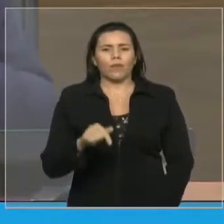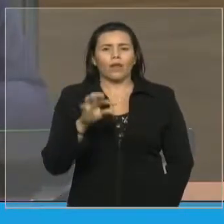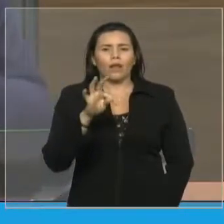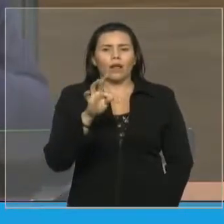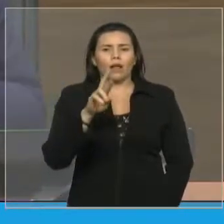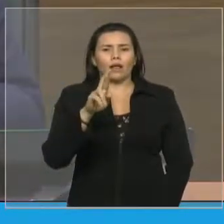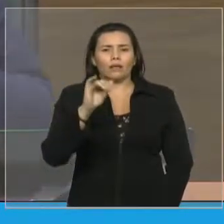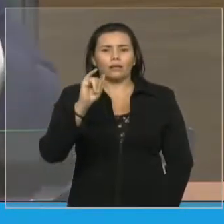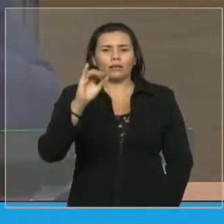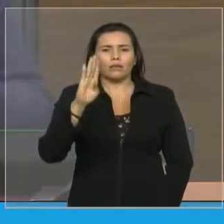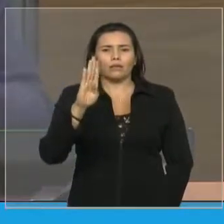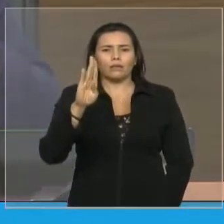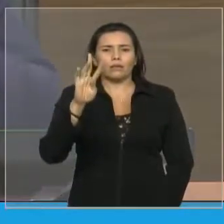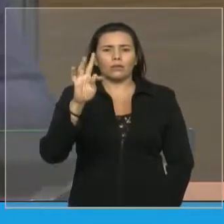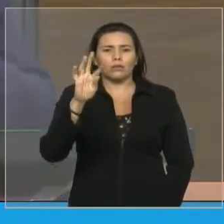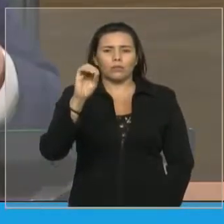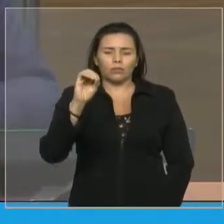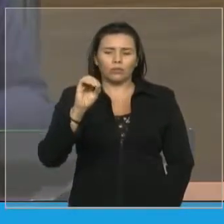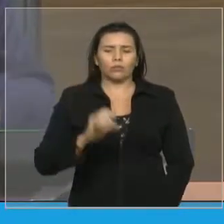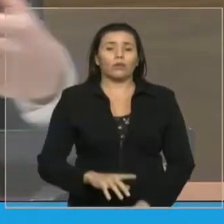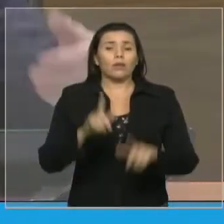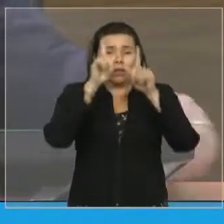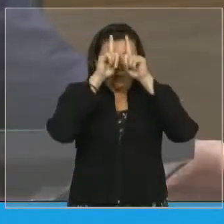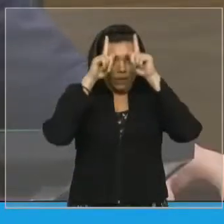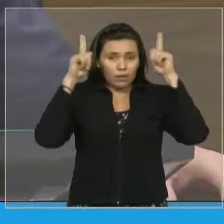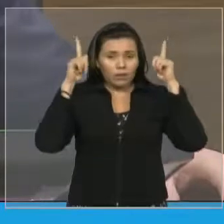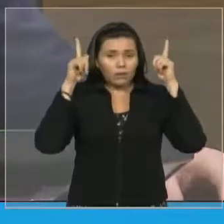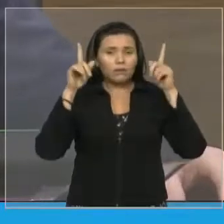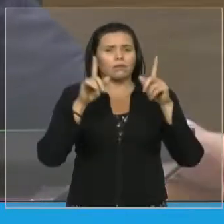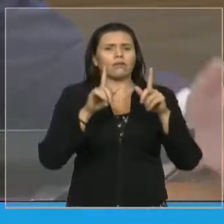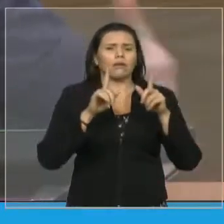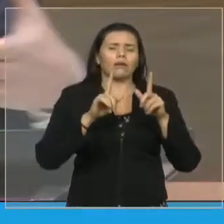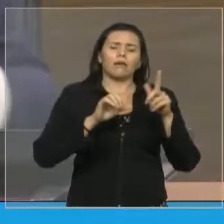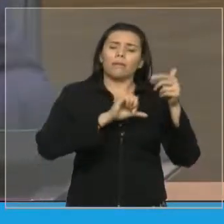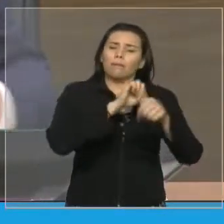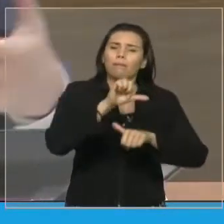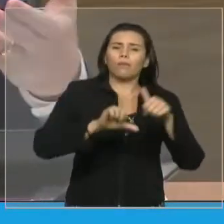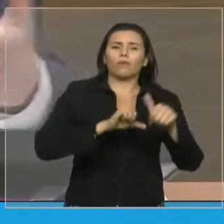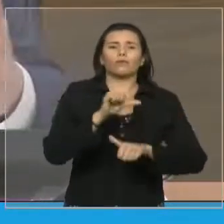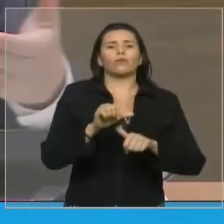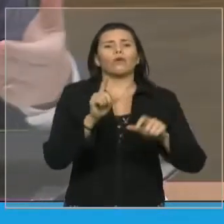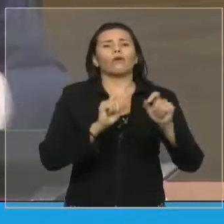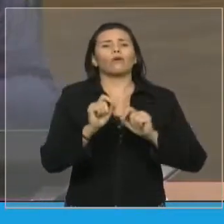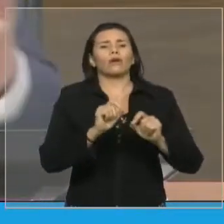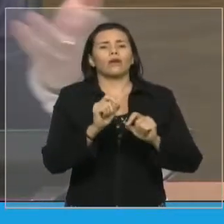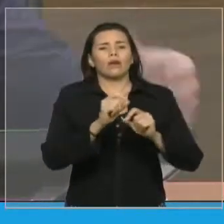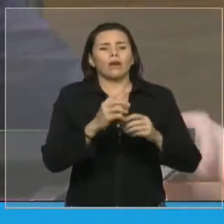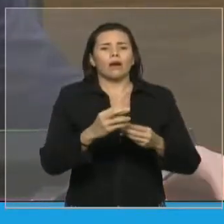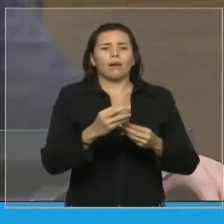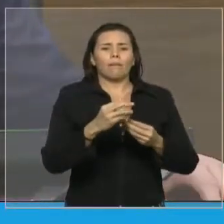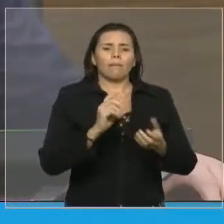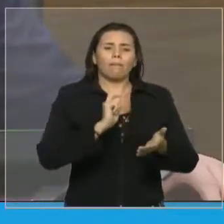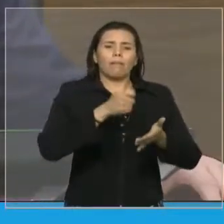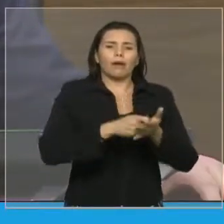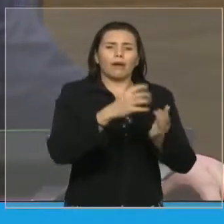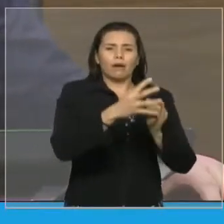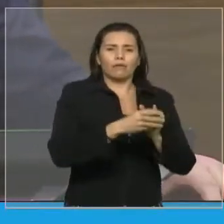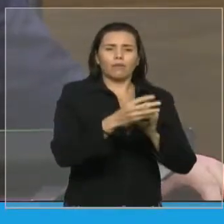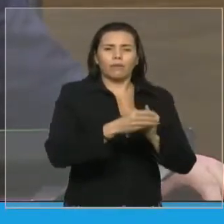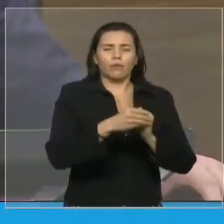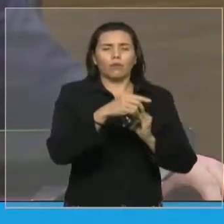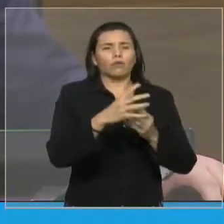forma moderna, na Grécia, aplicando os tributos como uma forma de construir aquele império que tanto marcou a